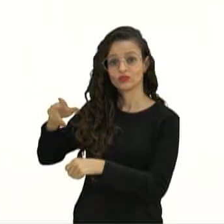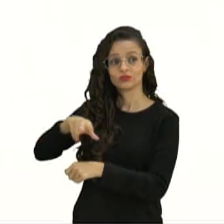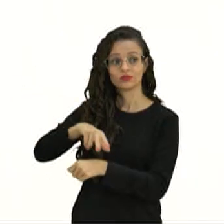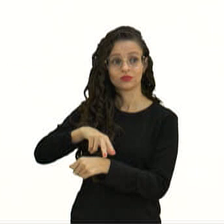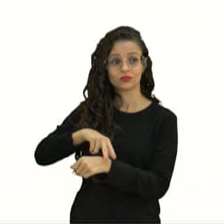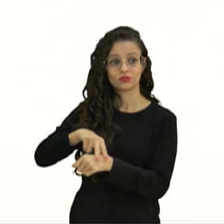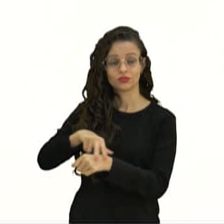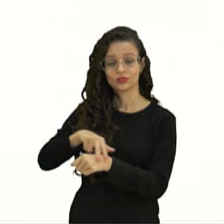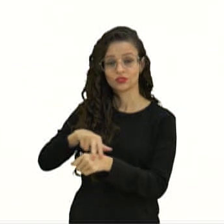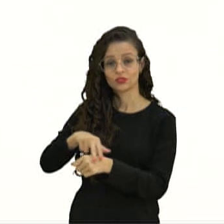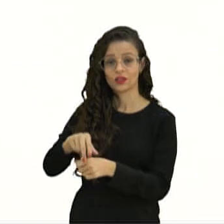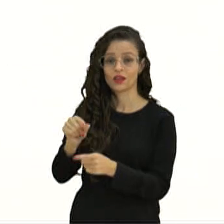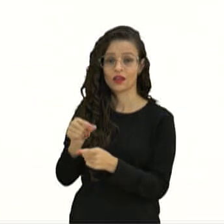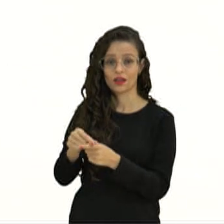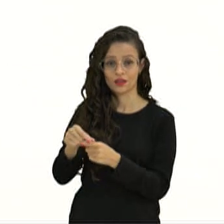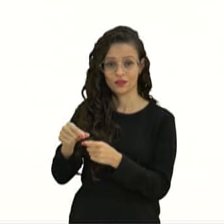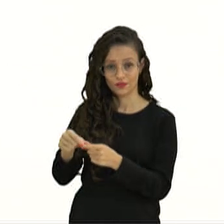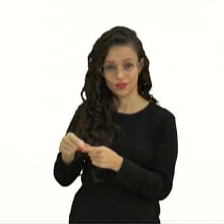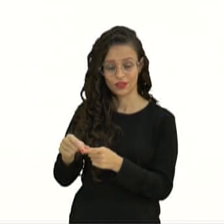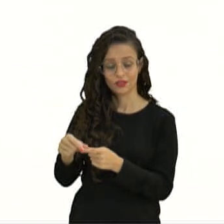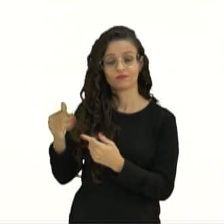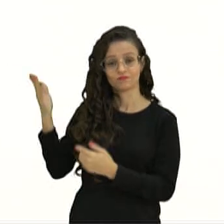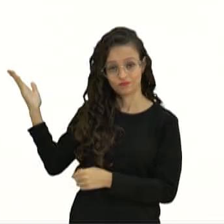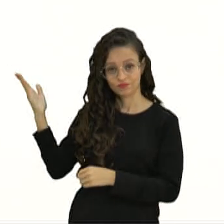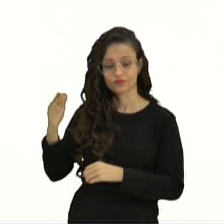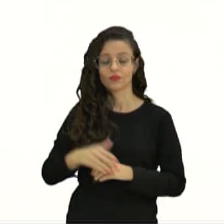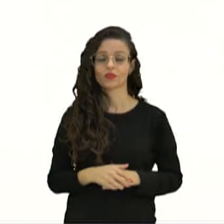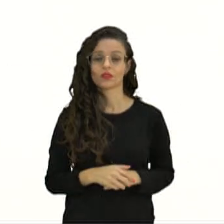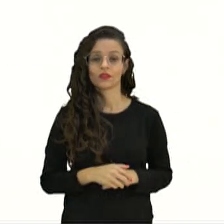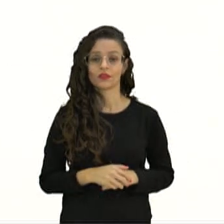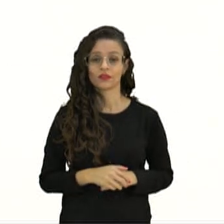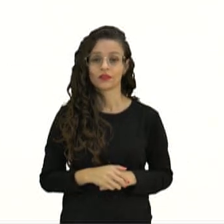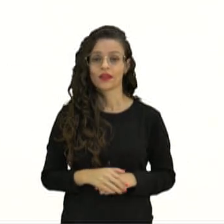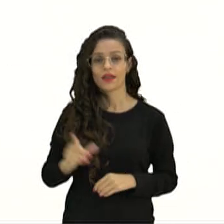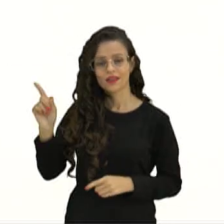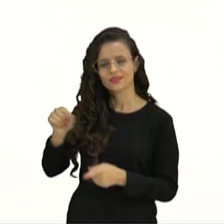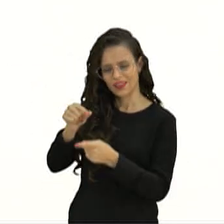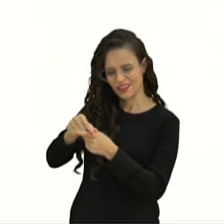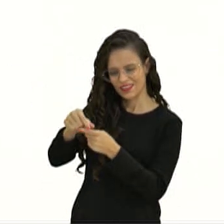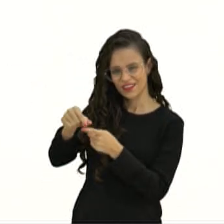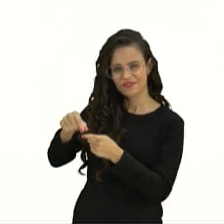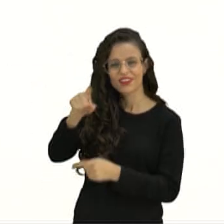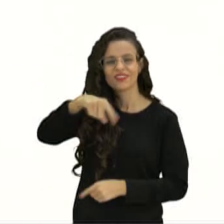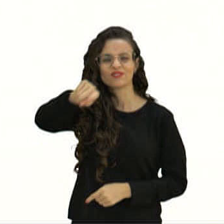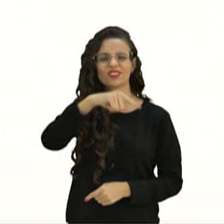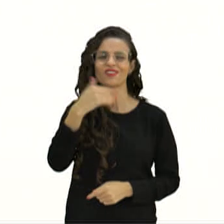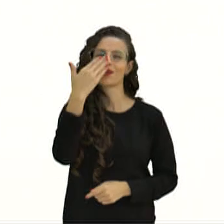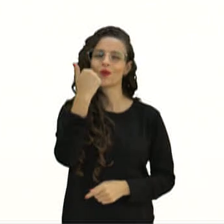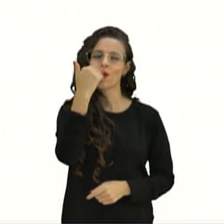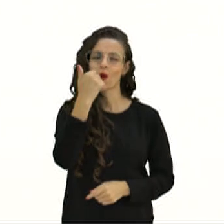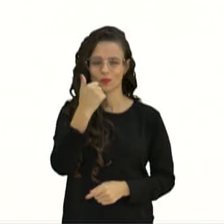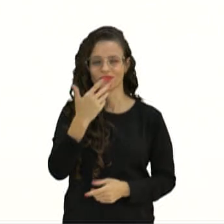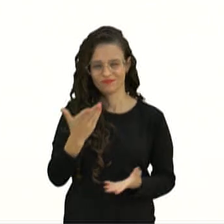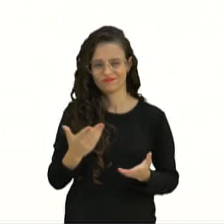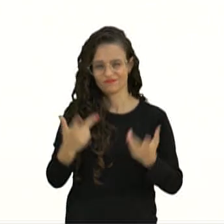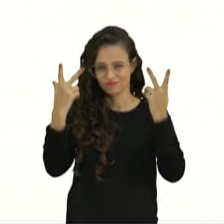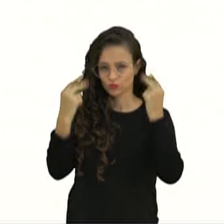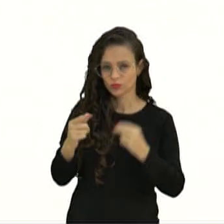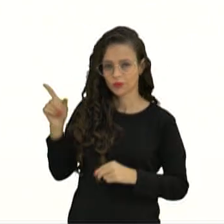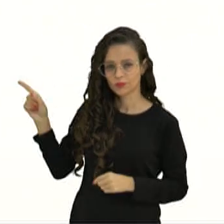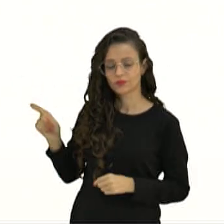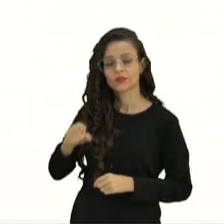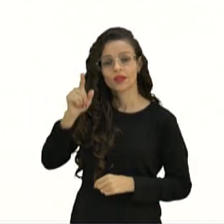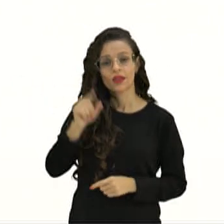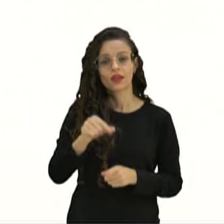Pisum sativum, ou seja, um tipo de ervilha. Essa ervilha que a gente costuma comer aí, tá?